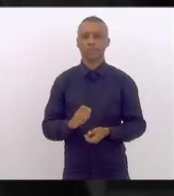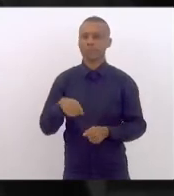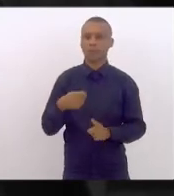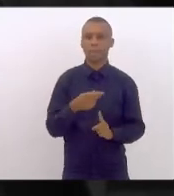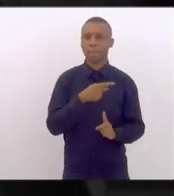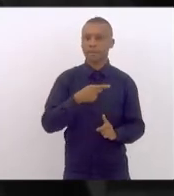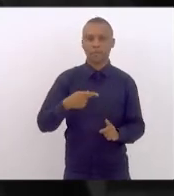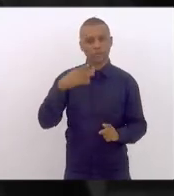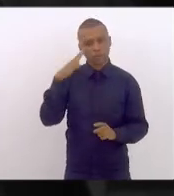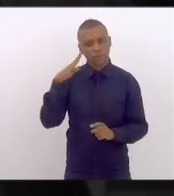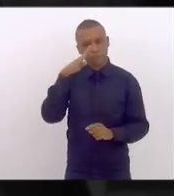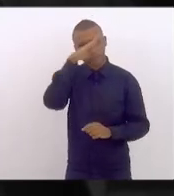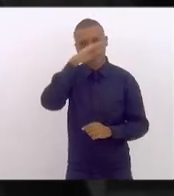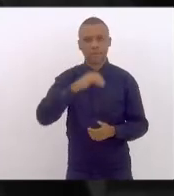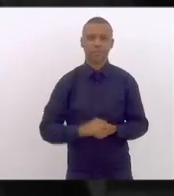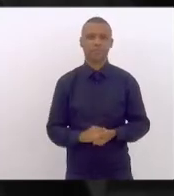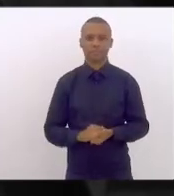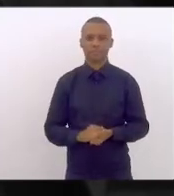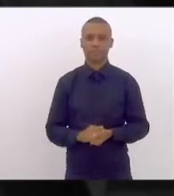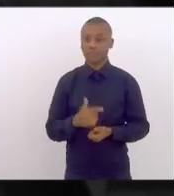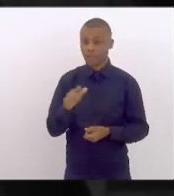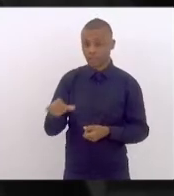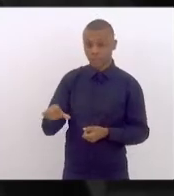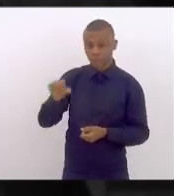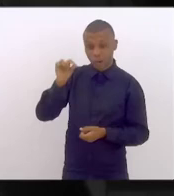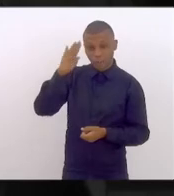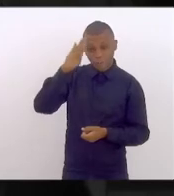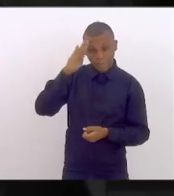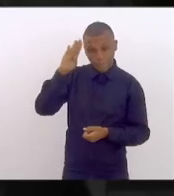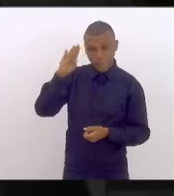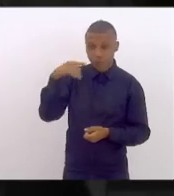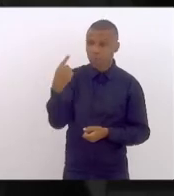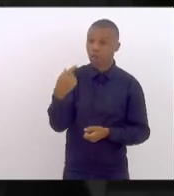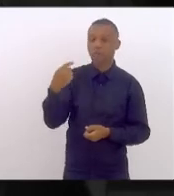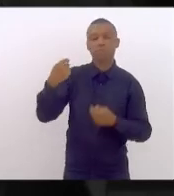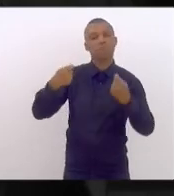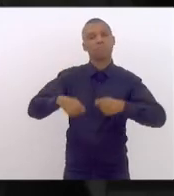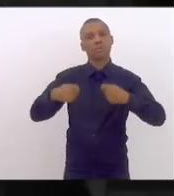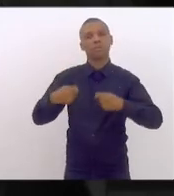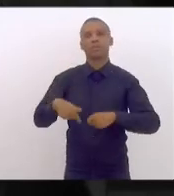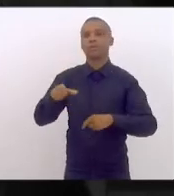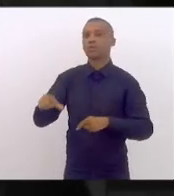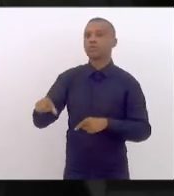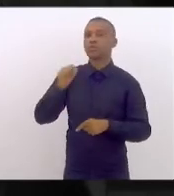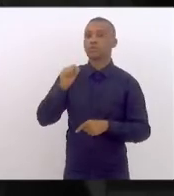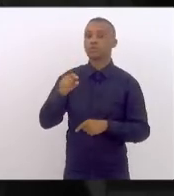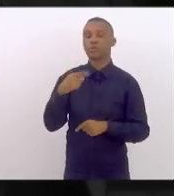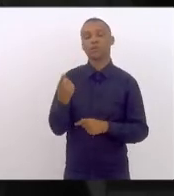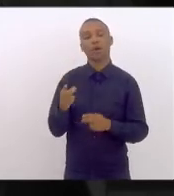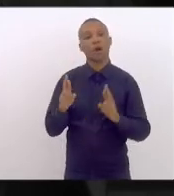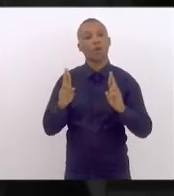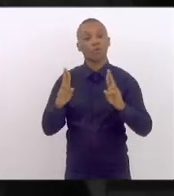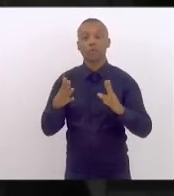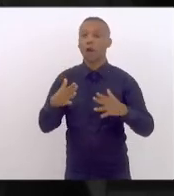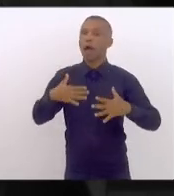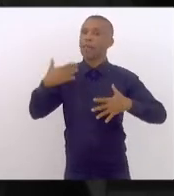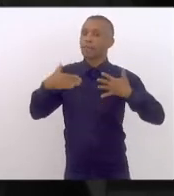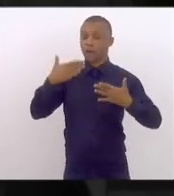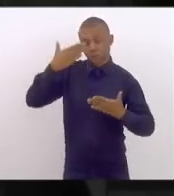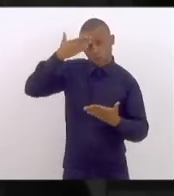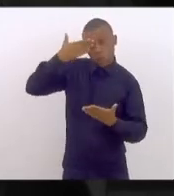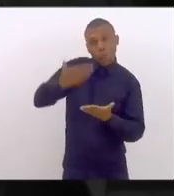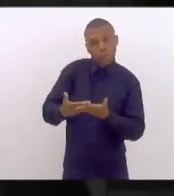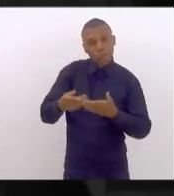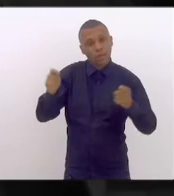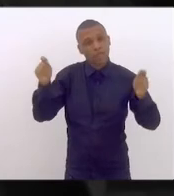Jair bolsonaro essa escolha Central que teremos que fazer eu espero estou animado estou confiante